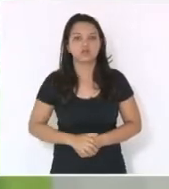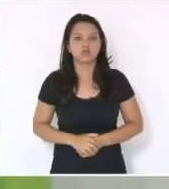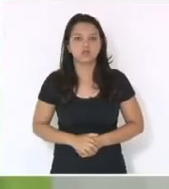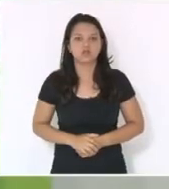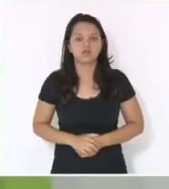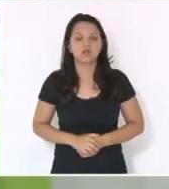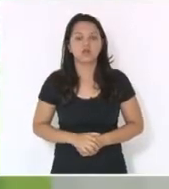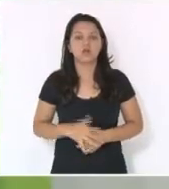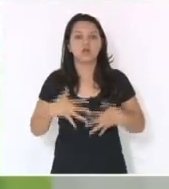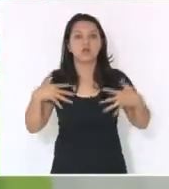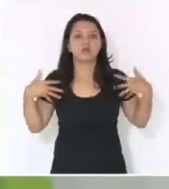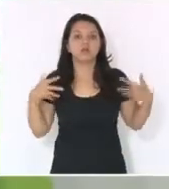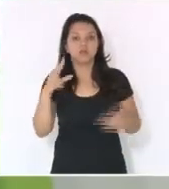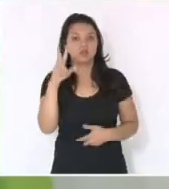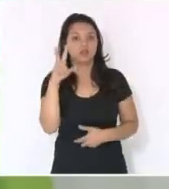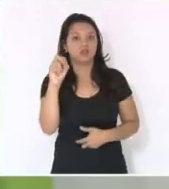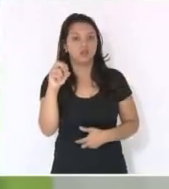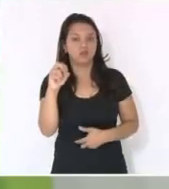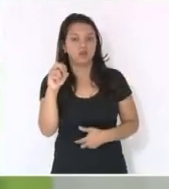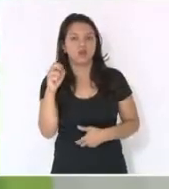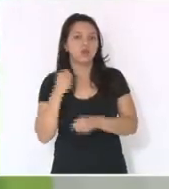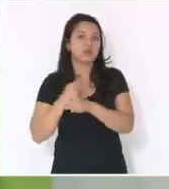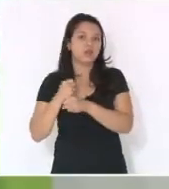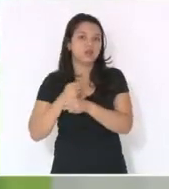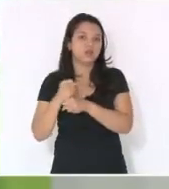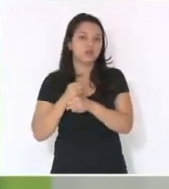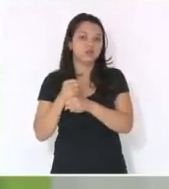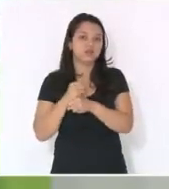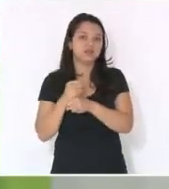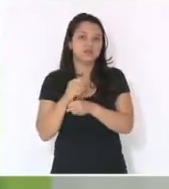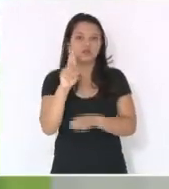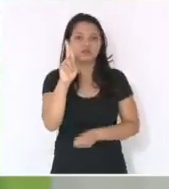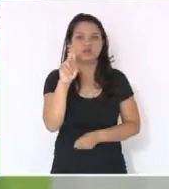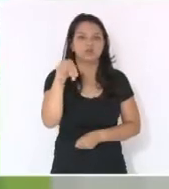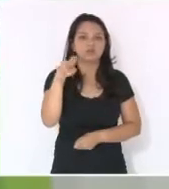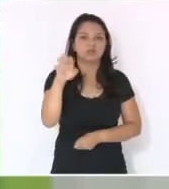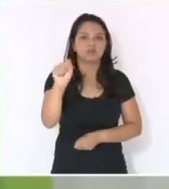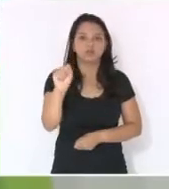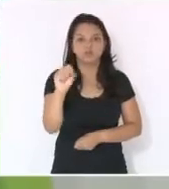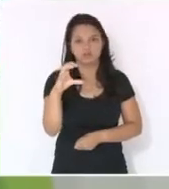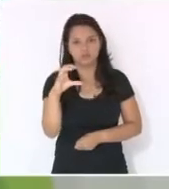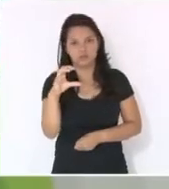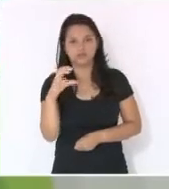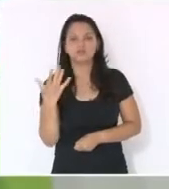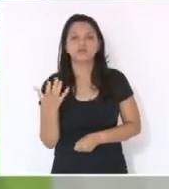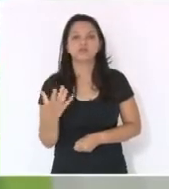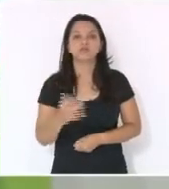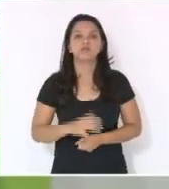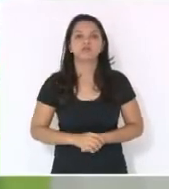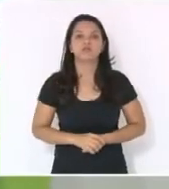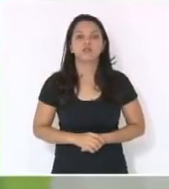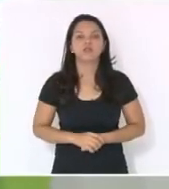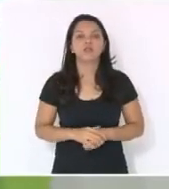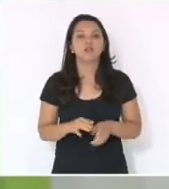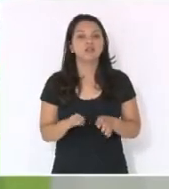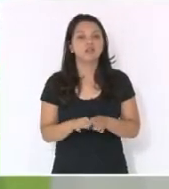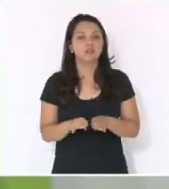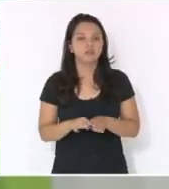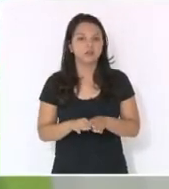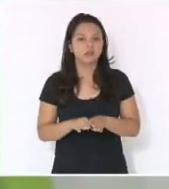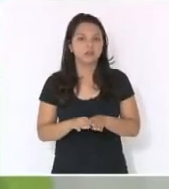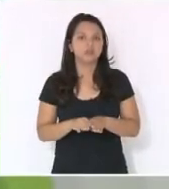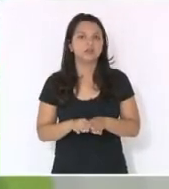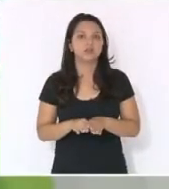anos da Unesc, antiga FUCRE, da qual seu pai, deputado Guidi, também foi um